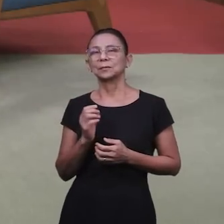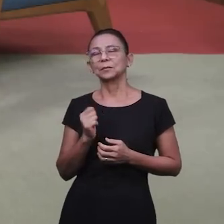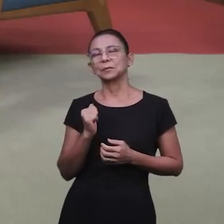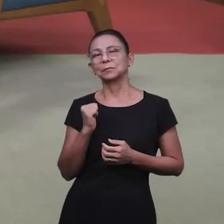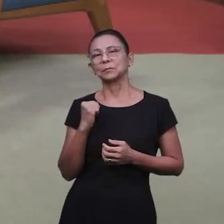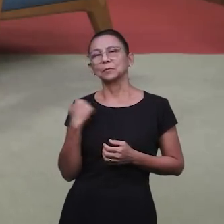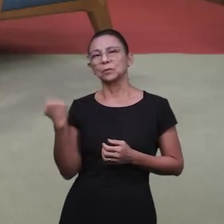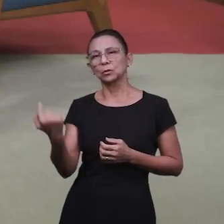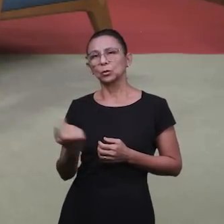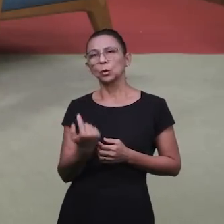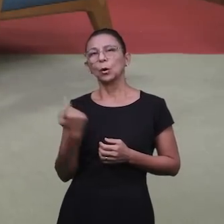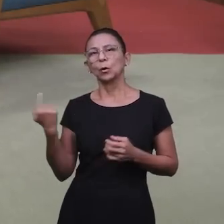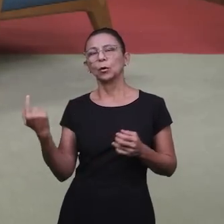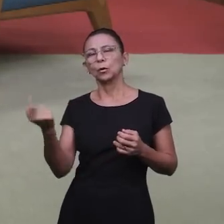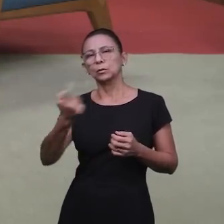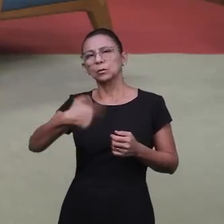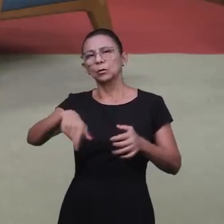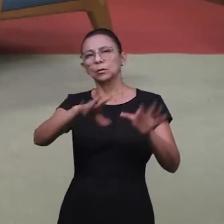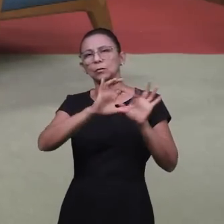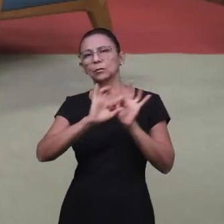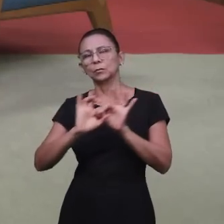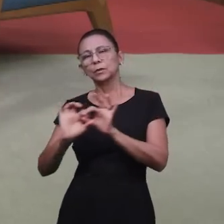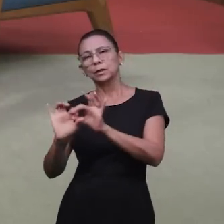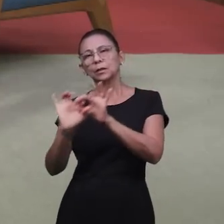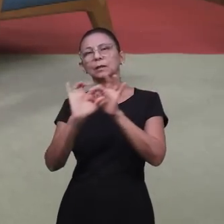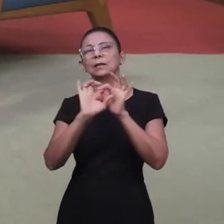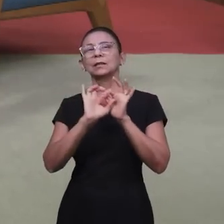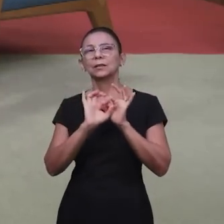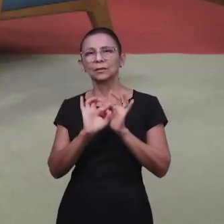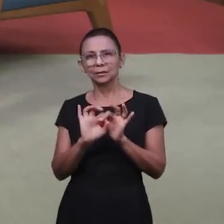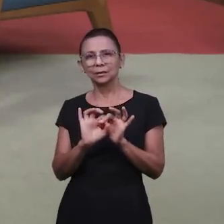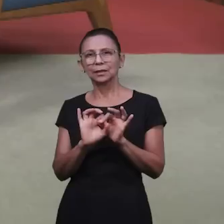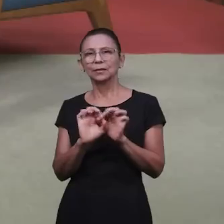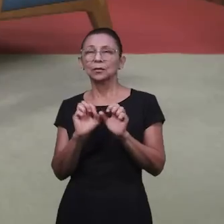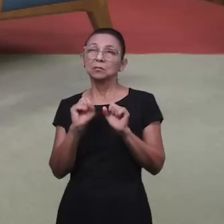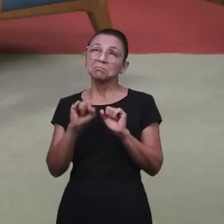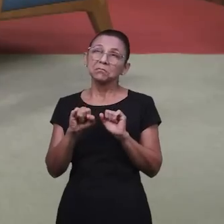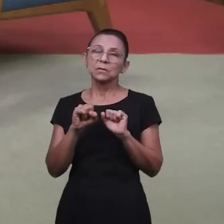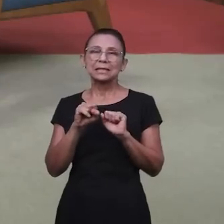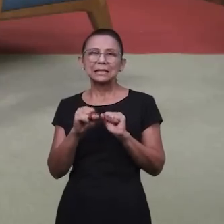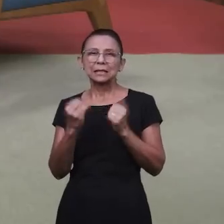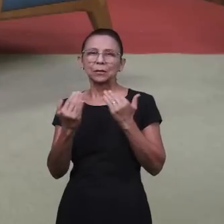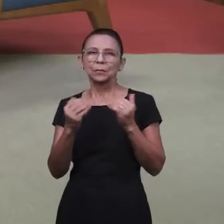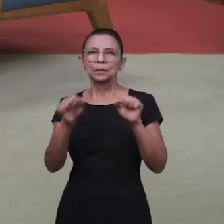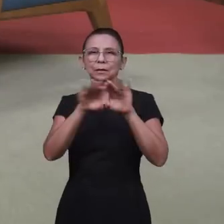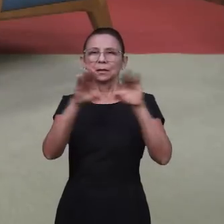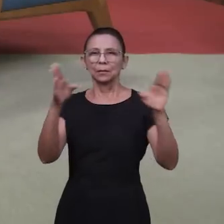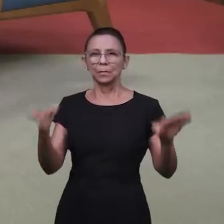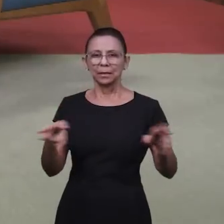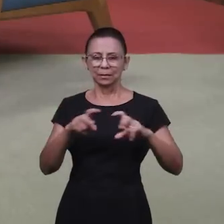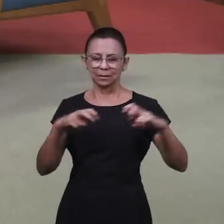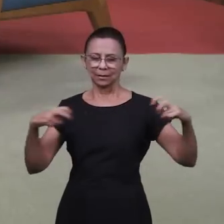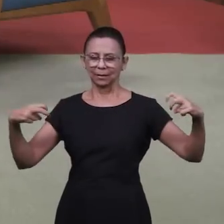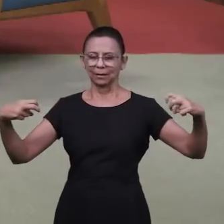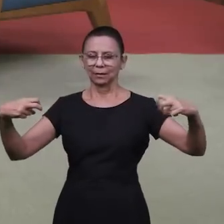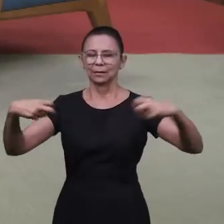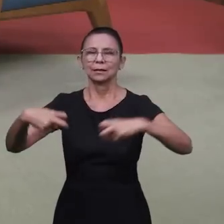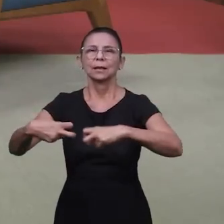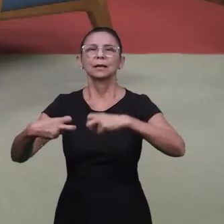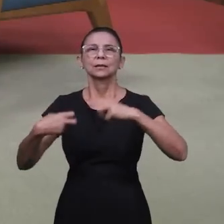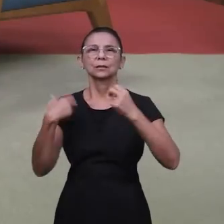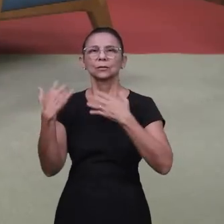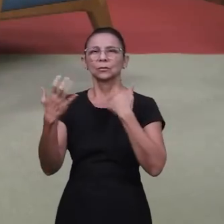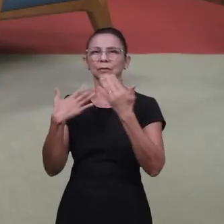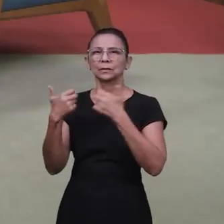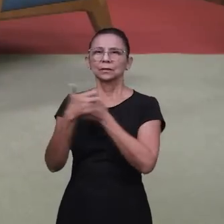das coisas do Senhor, das revelações maravilhosas, sendo alimentados por esse alimento que